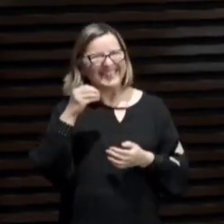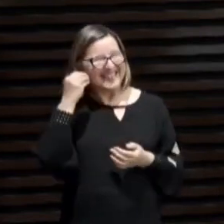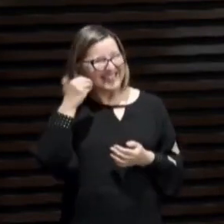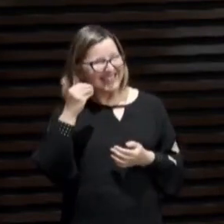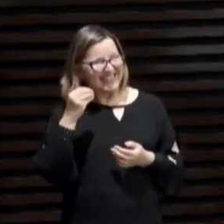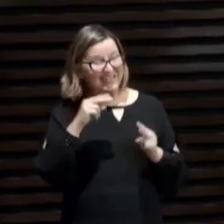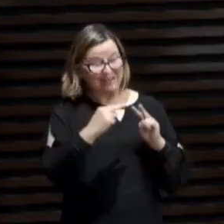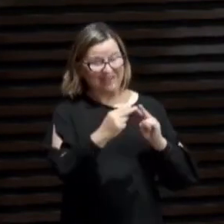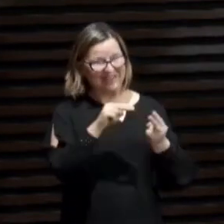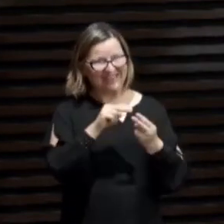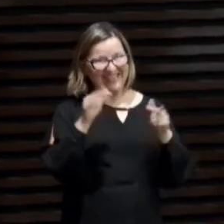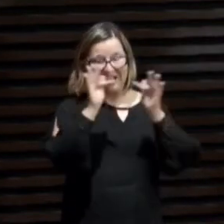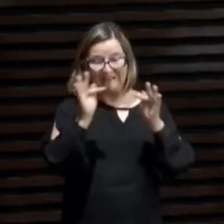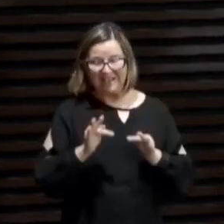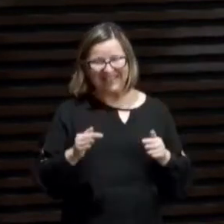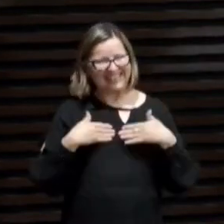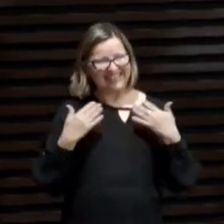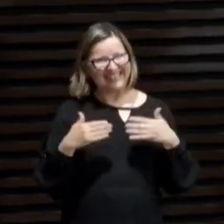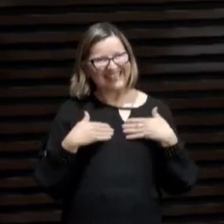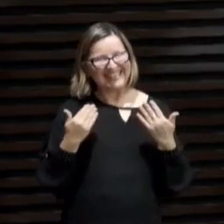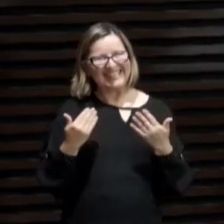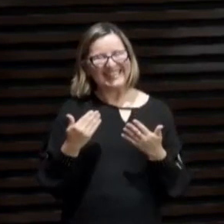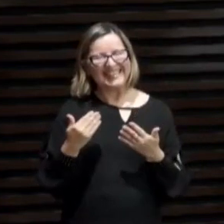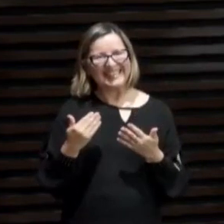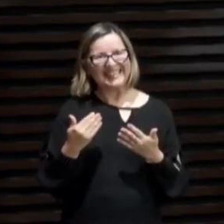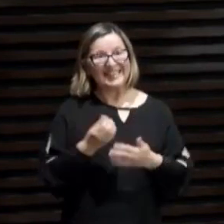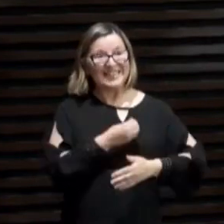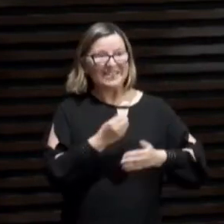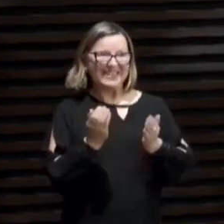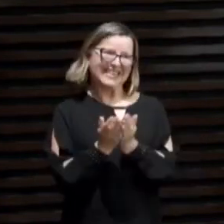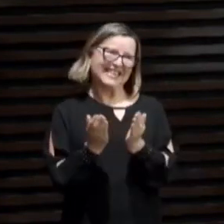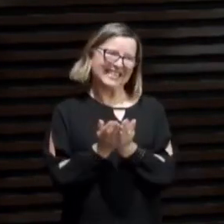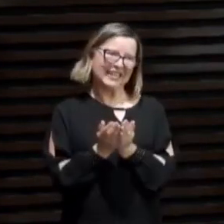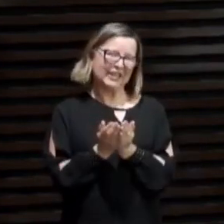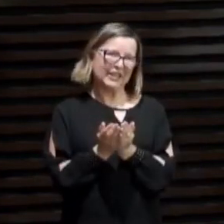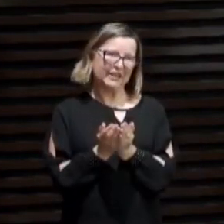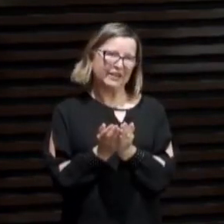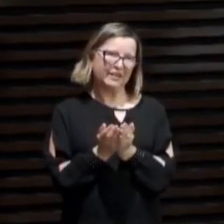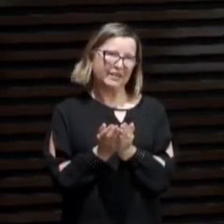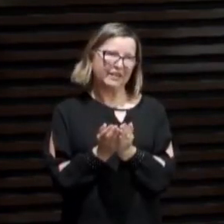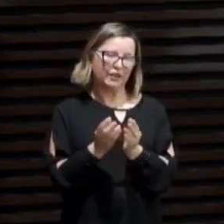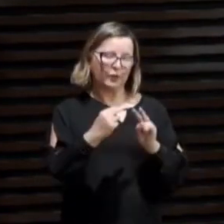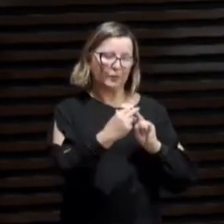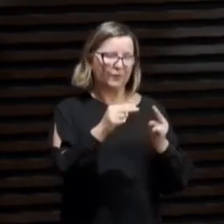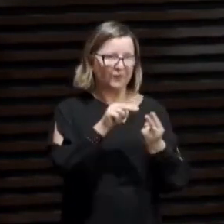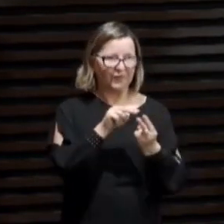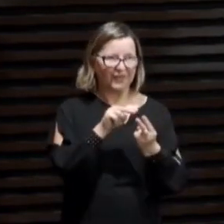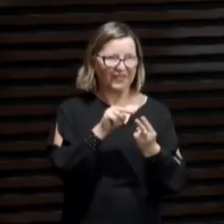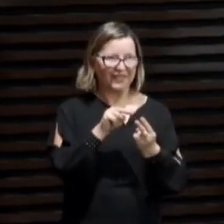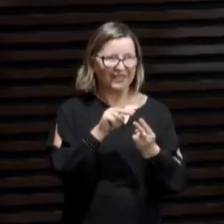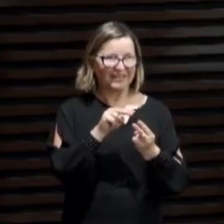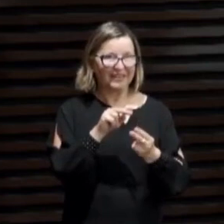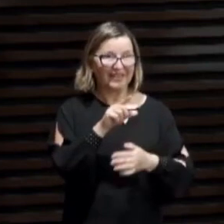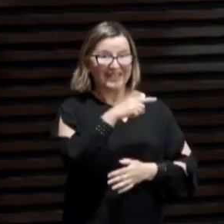da felicidade e da alegria na vida cristã, do ponto de vista do gozo da nossa